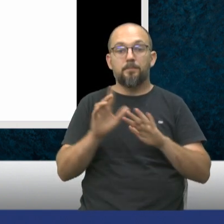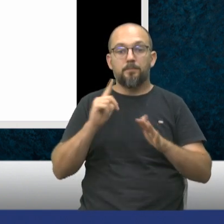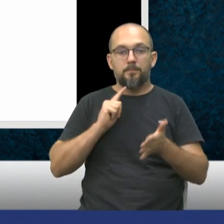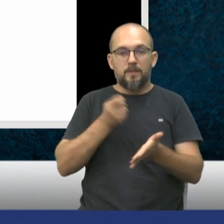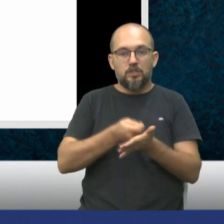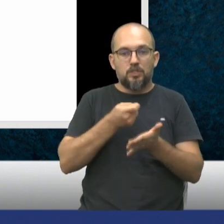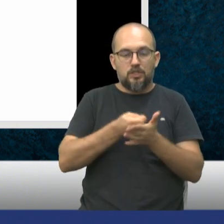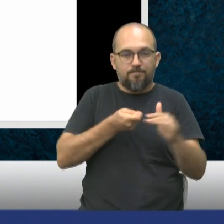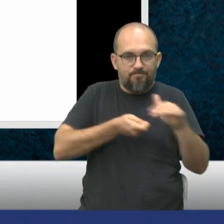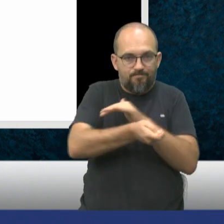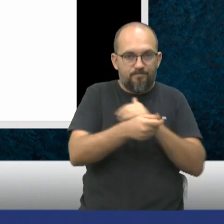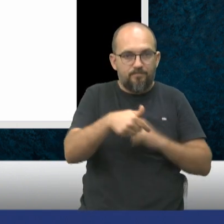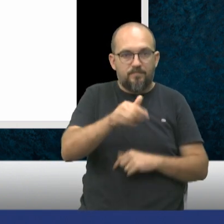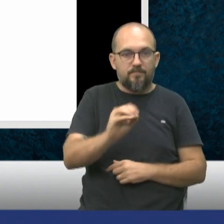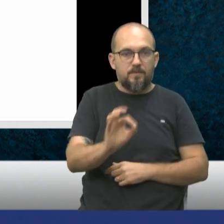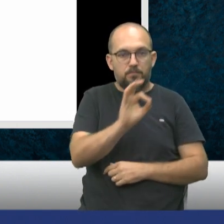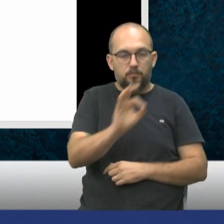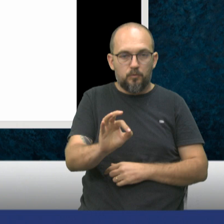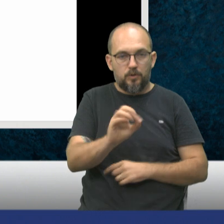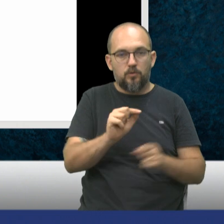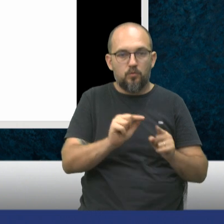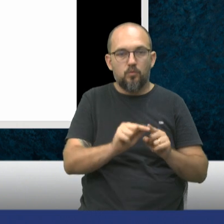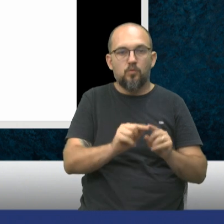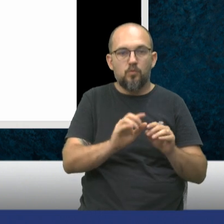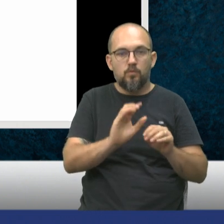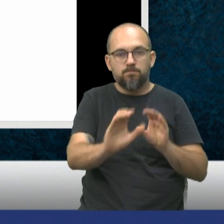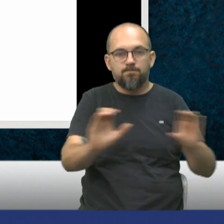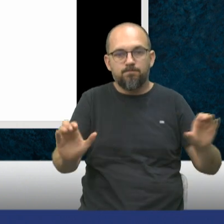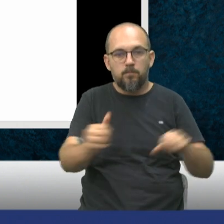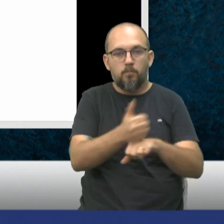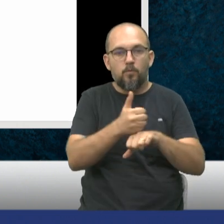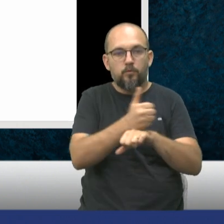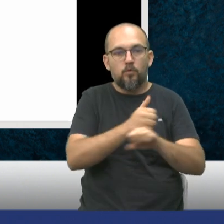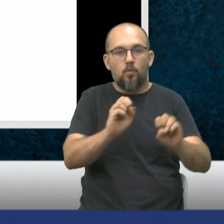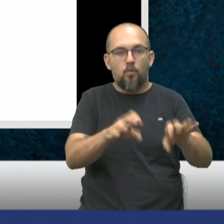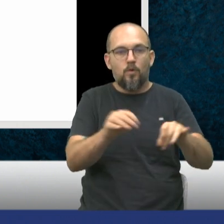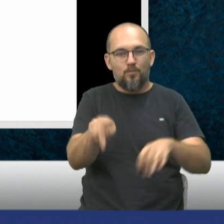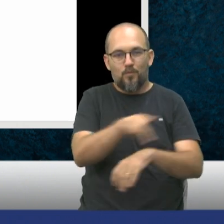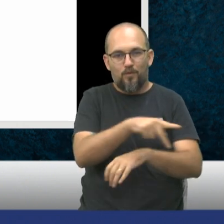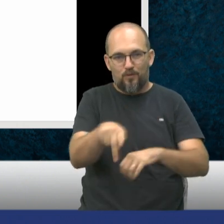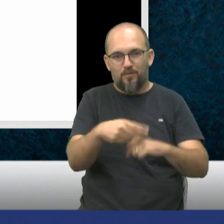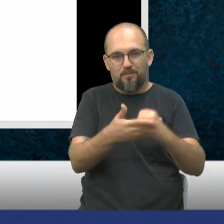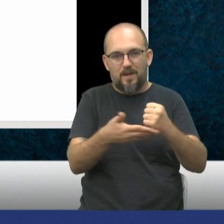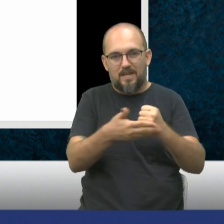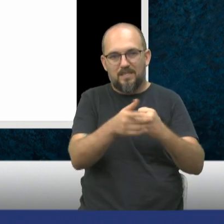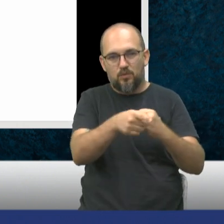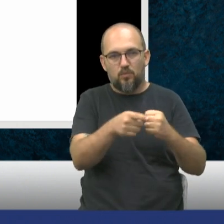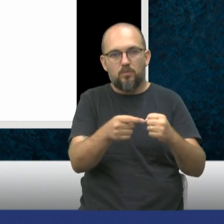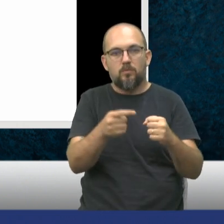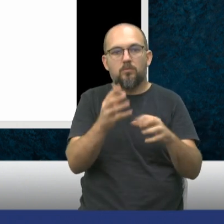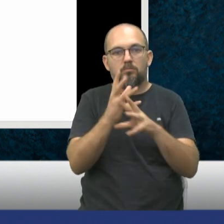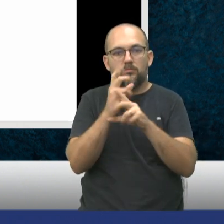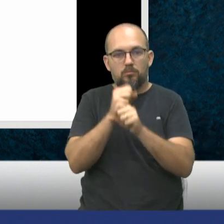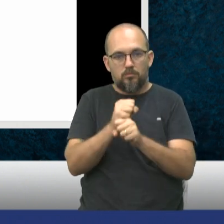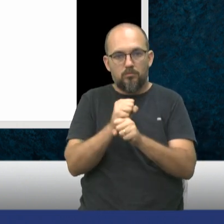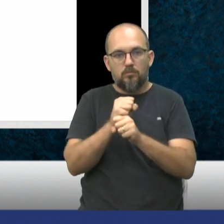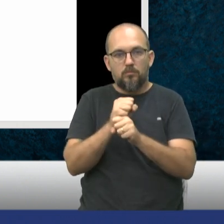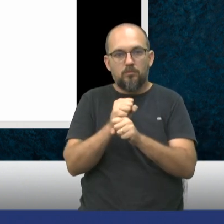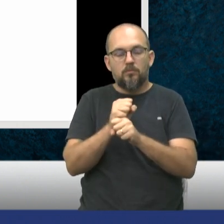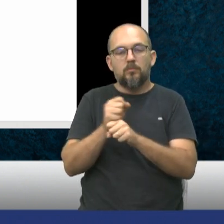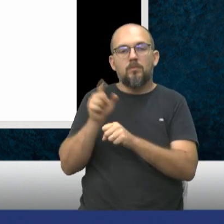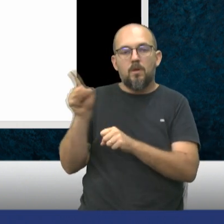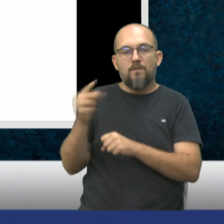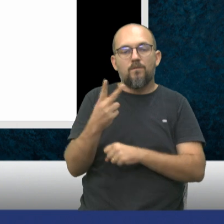de 70% para os profissionais da educação básica, né? E aí a base de cálculo vai ser essa